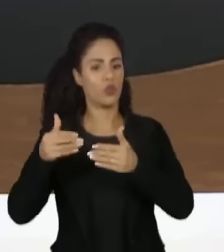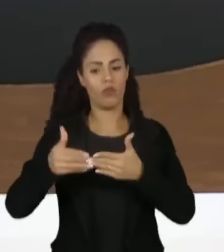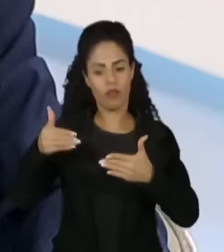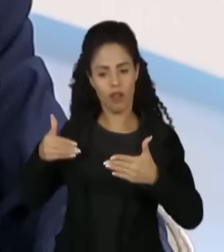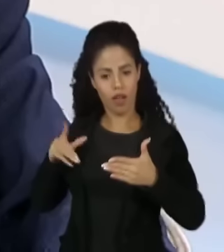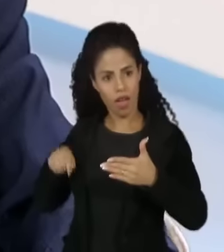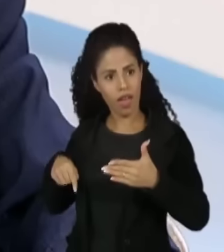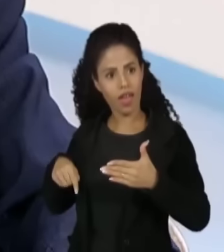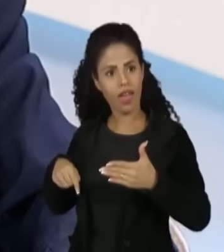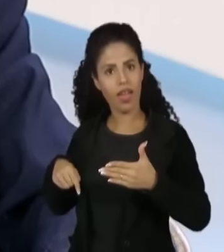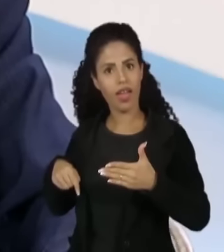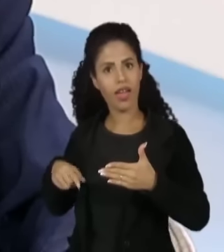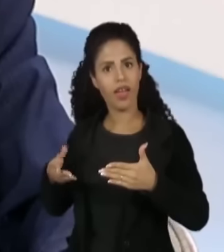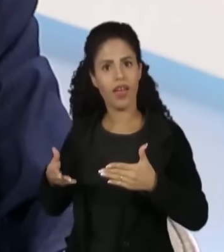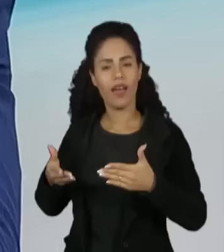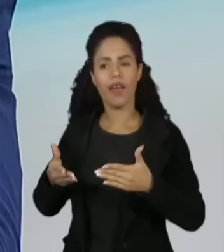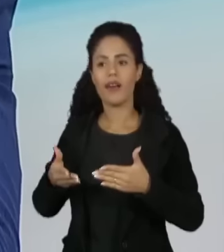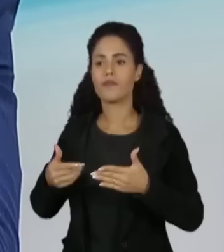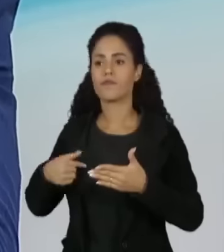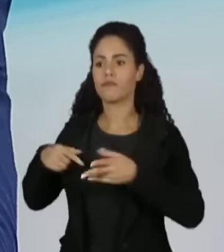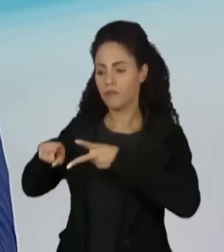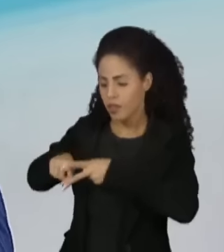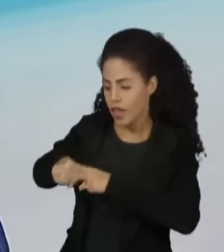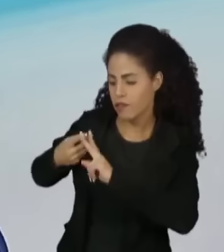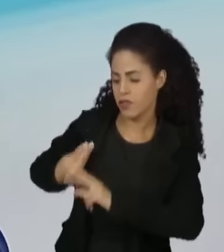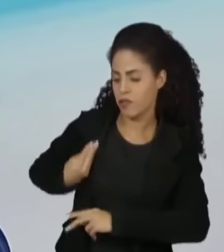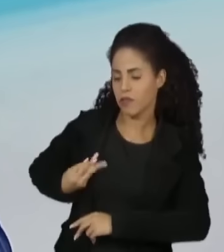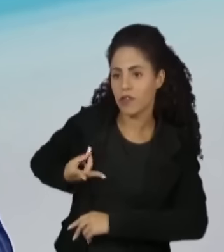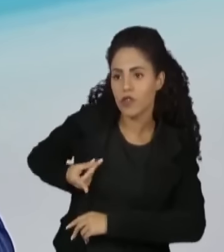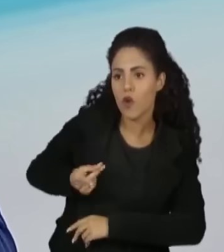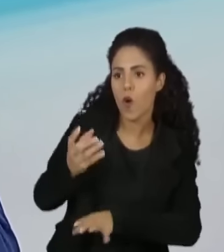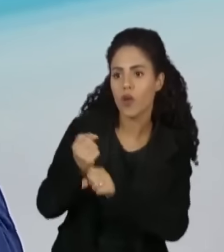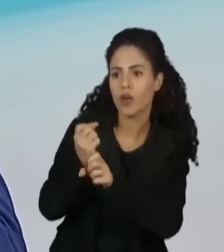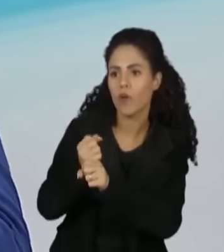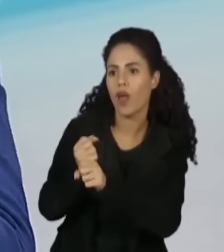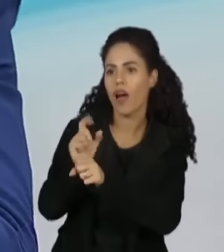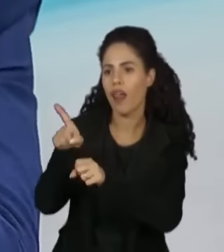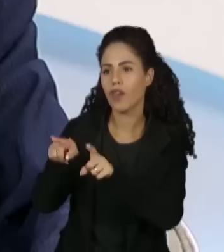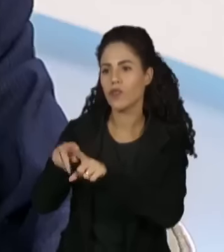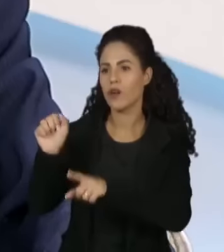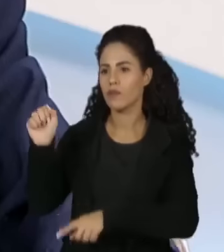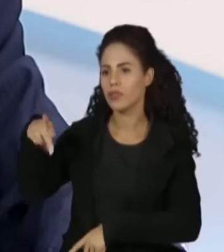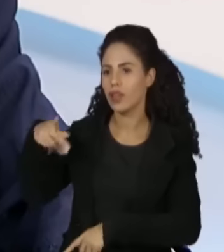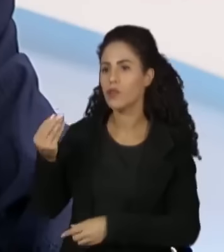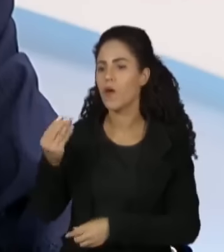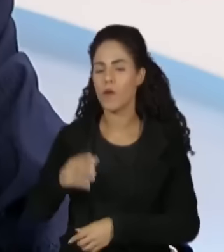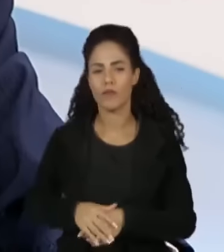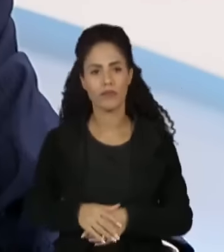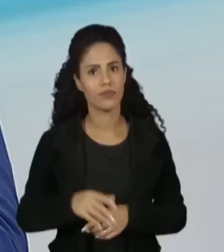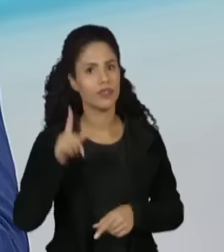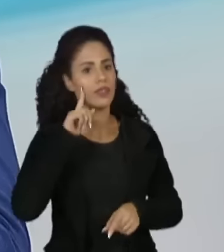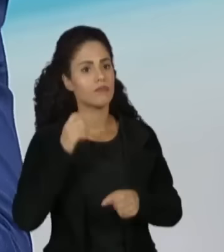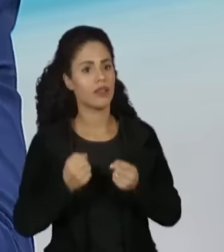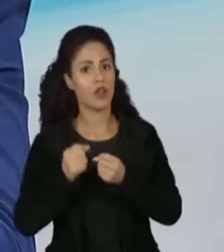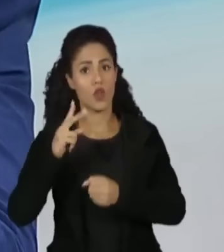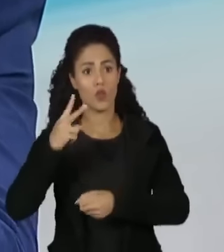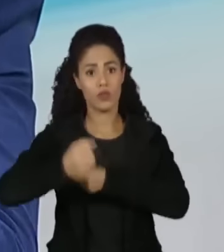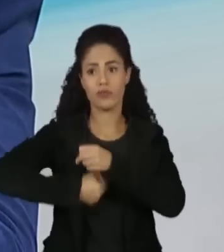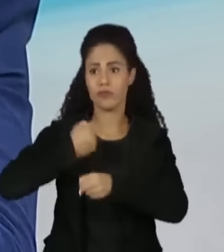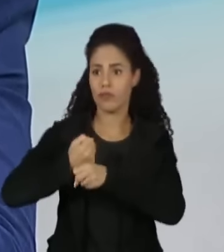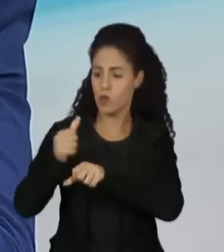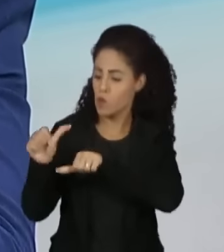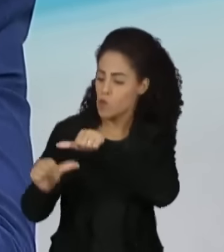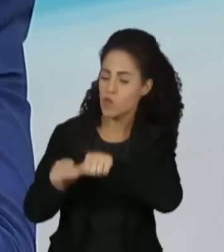trás. Revisão da vida toda. Revisão da vida toda, que já tinha a maioria formada a favor dos aposentados e 2 anos depois